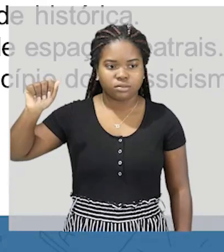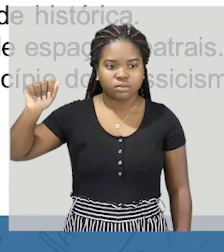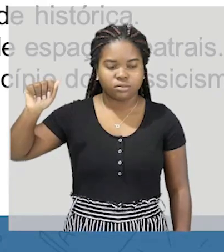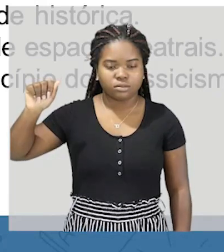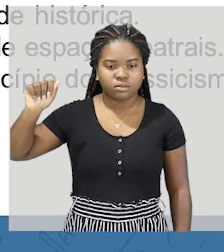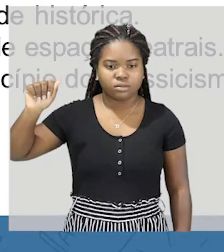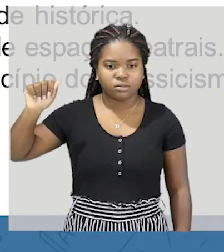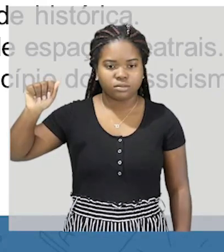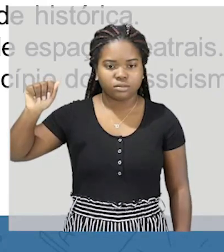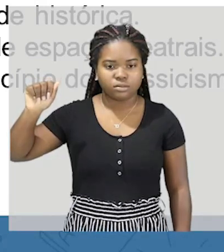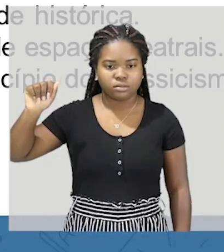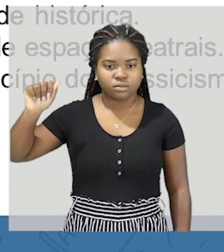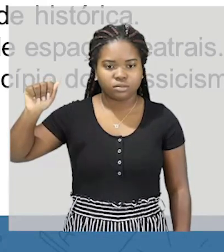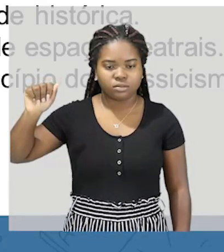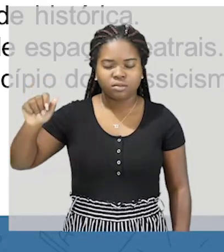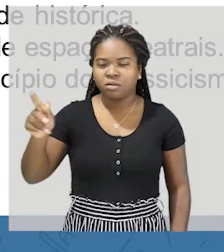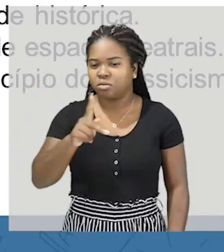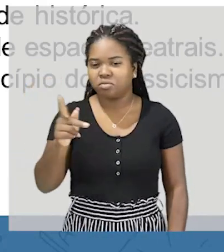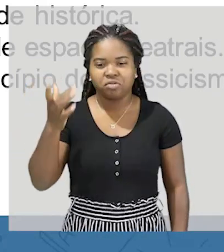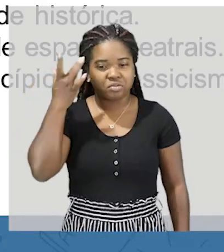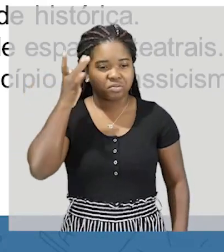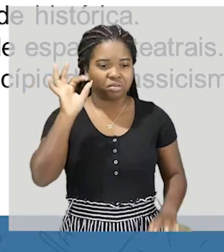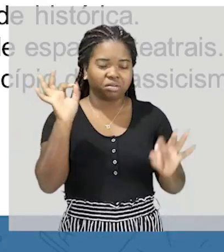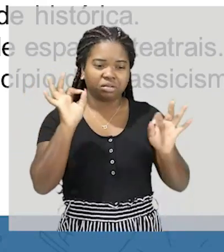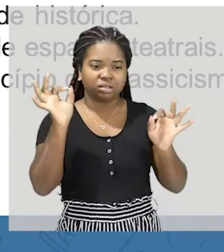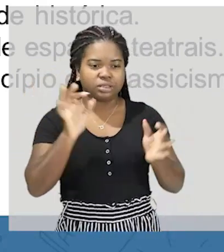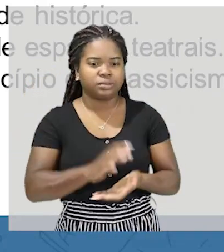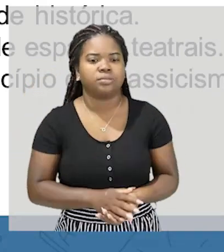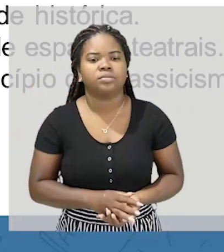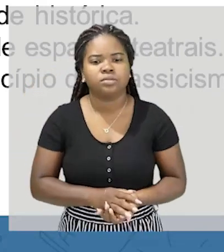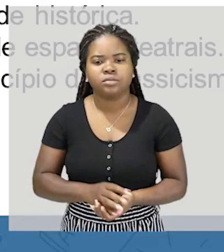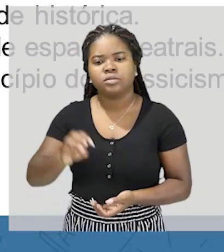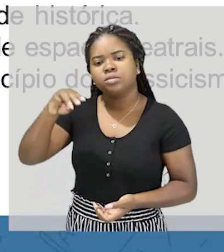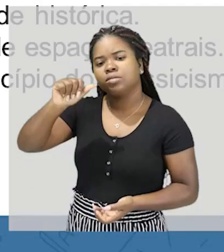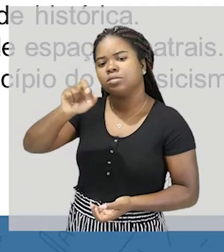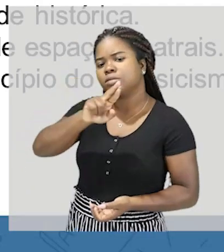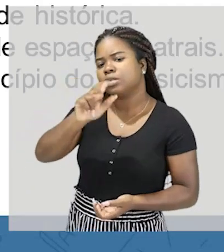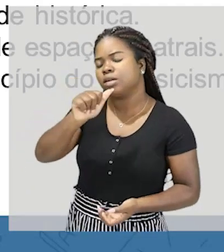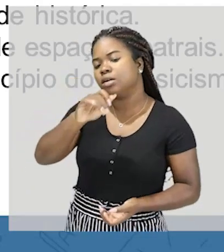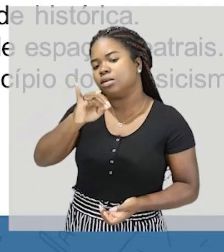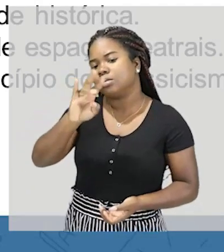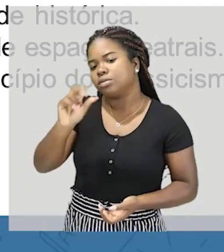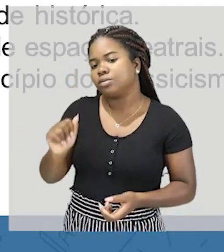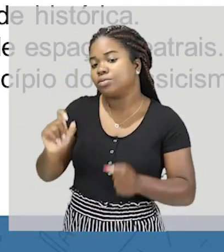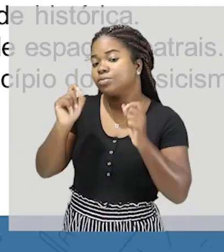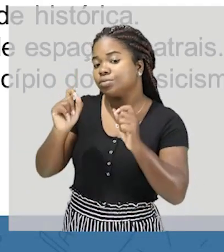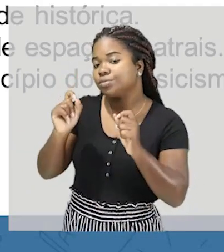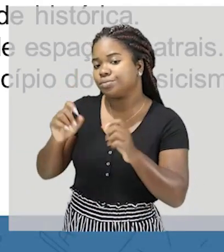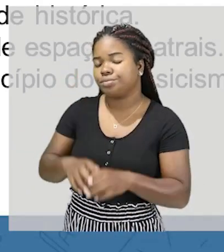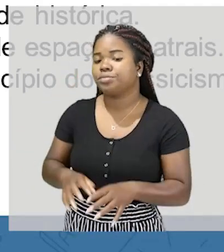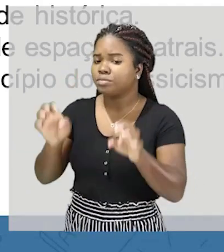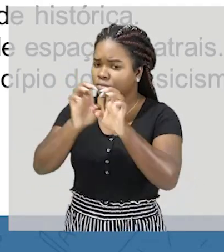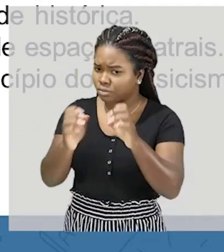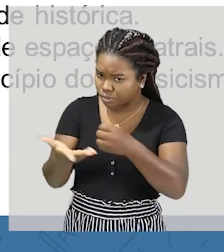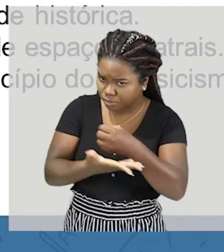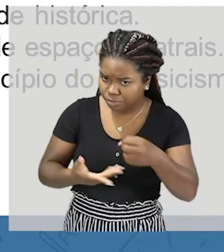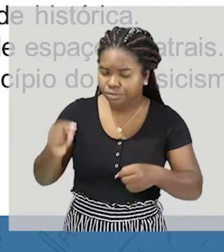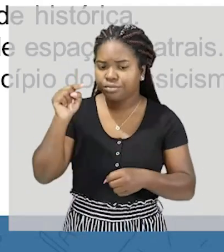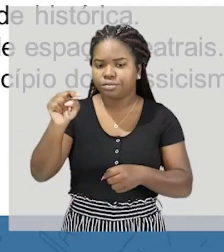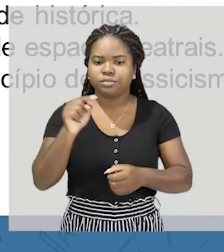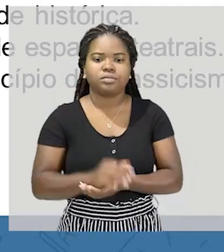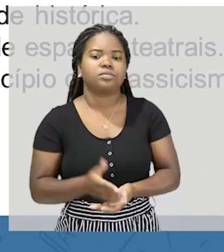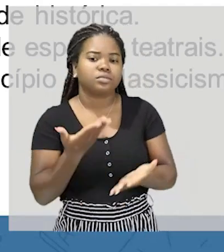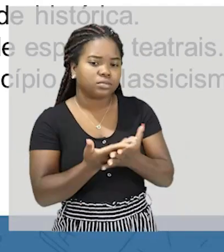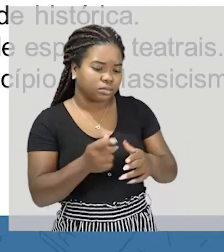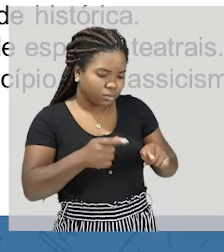narrativa teatral. Professor, não entendi nada. Narrativa. O que é narrativa? Vamos pela estrutura básica do que vocês estudam, né,